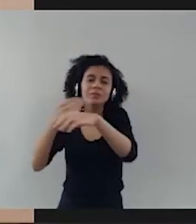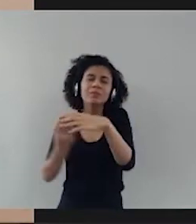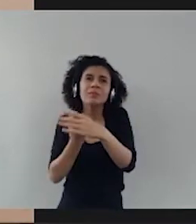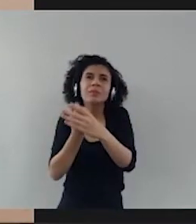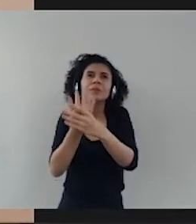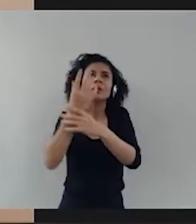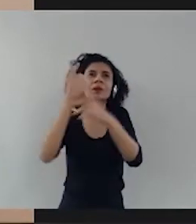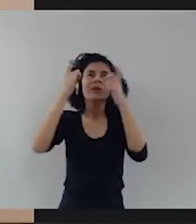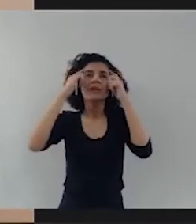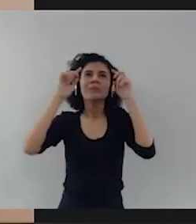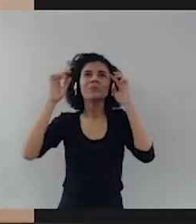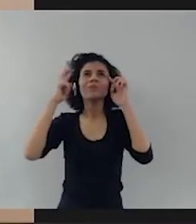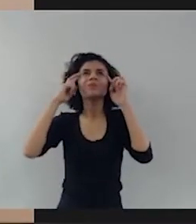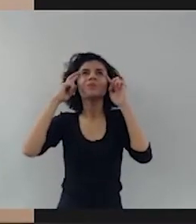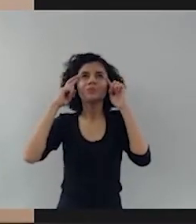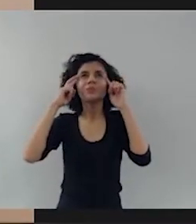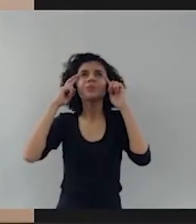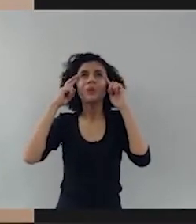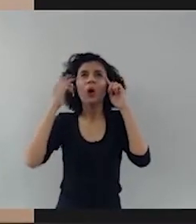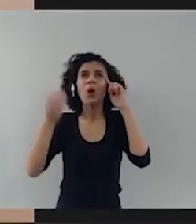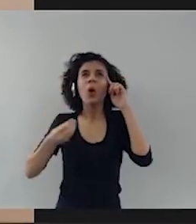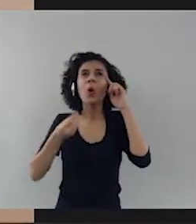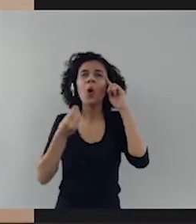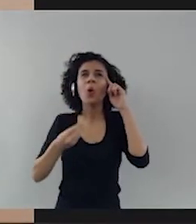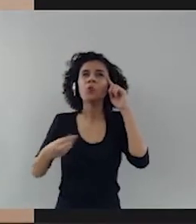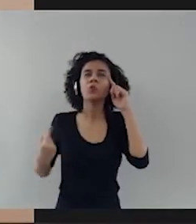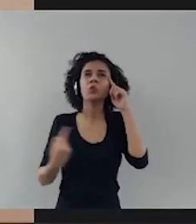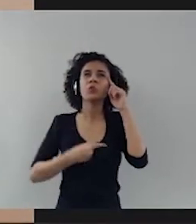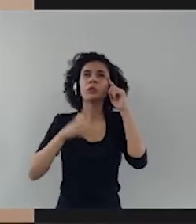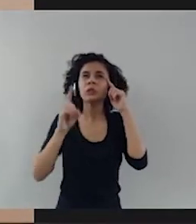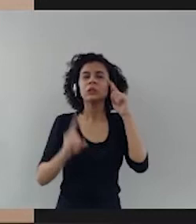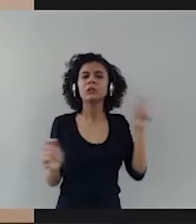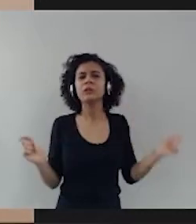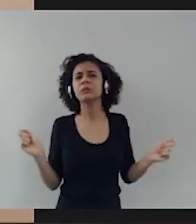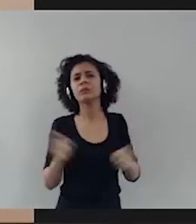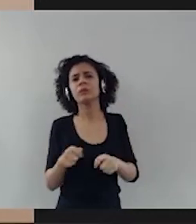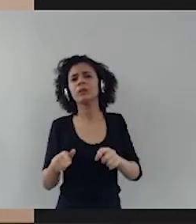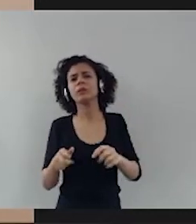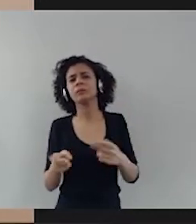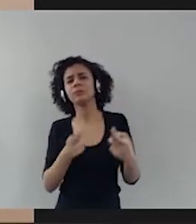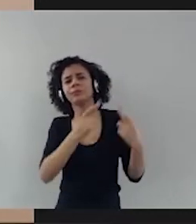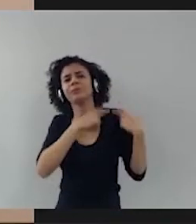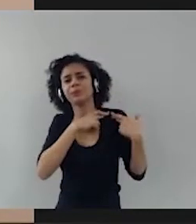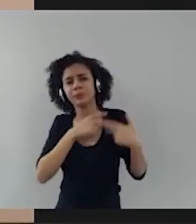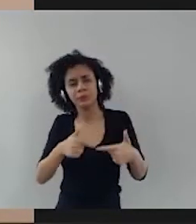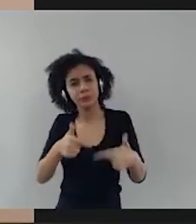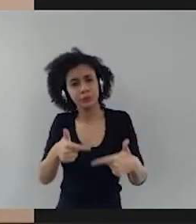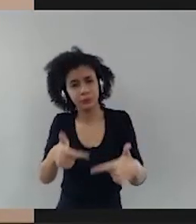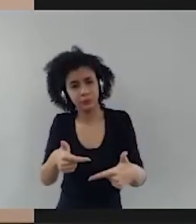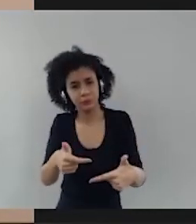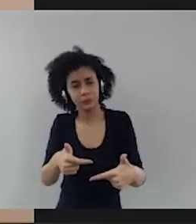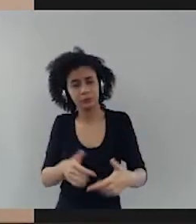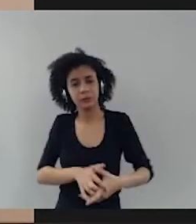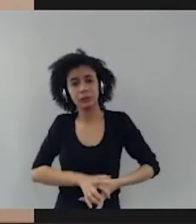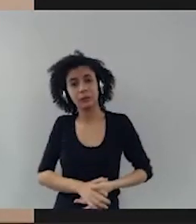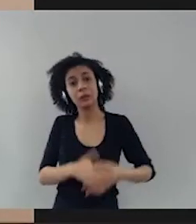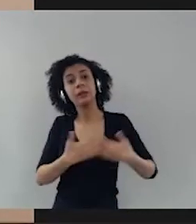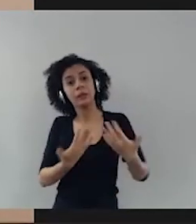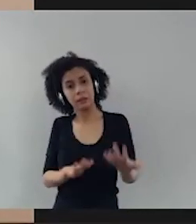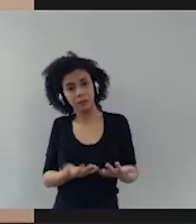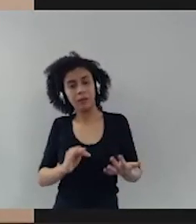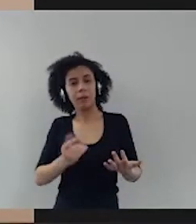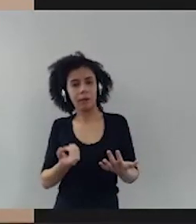melhor como o direito tem um papel estratégico nesse enfrentamento. Então, sem dúvida alguma, essa é uma